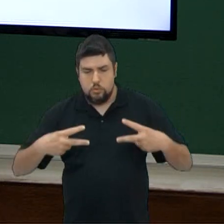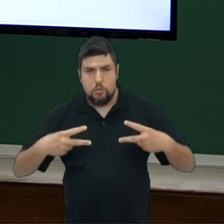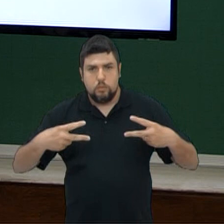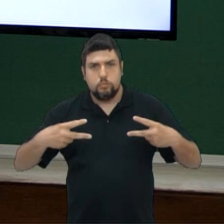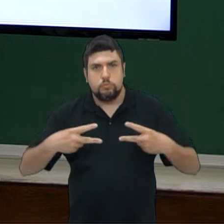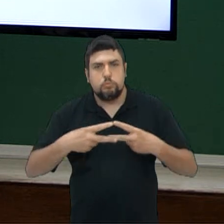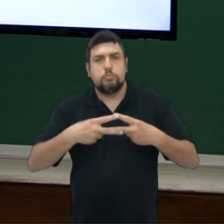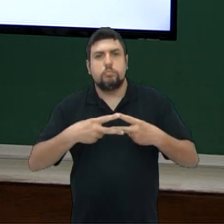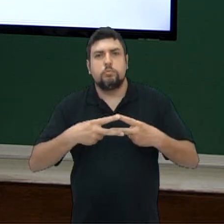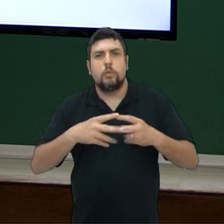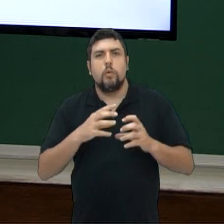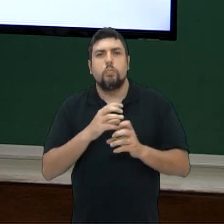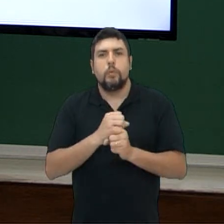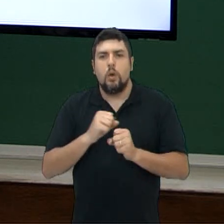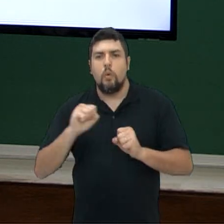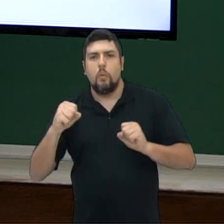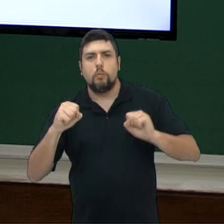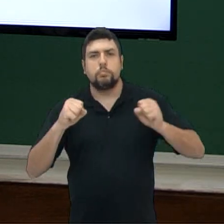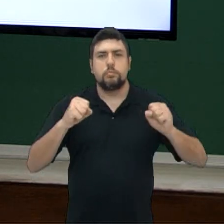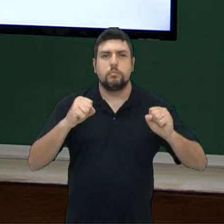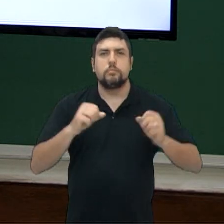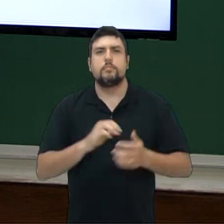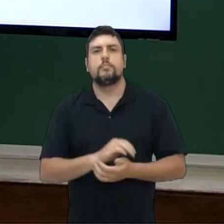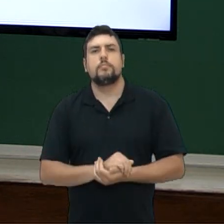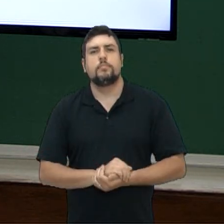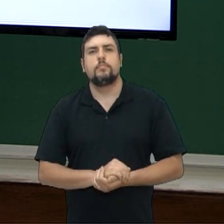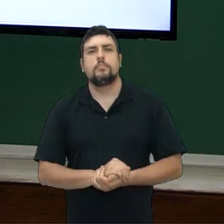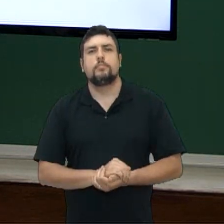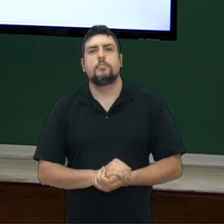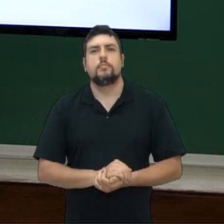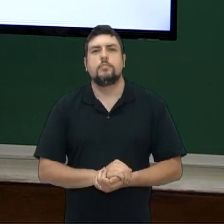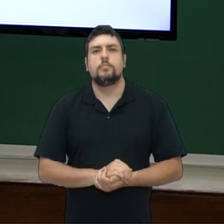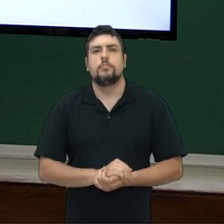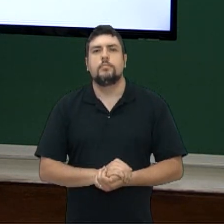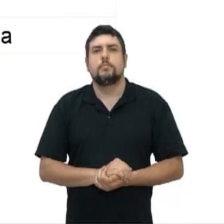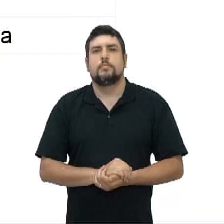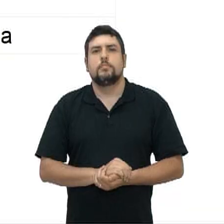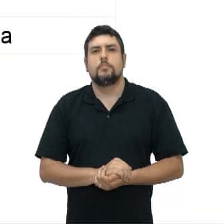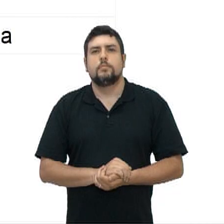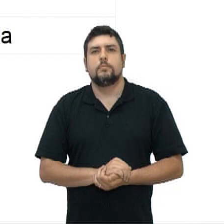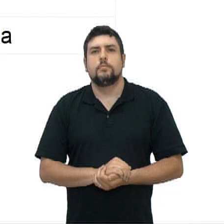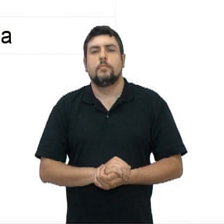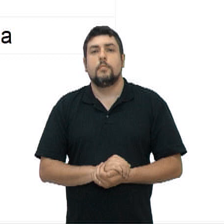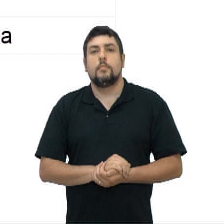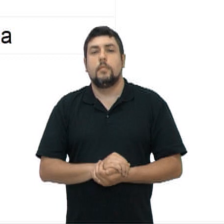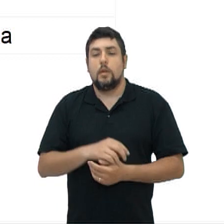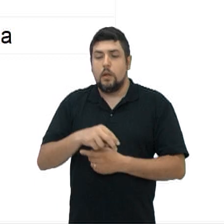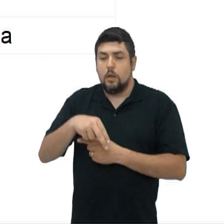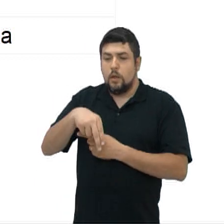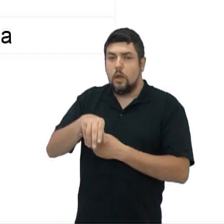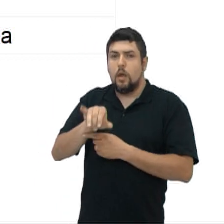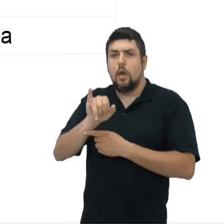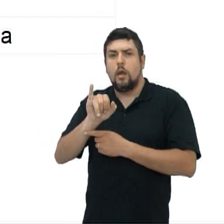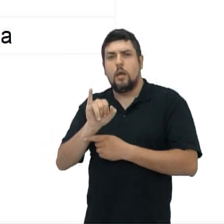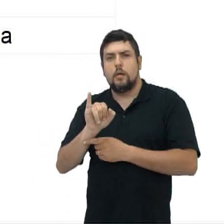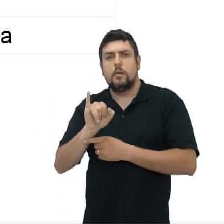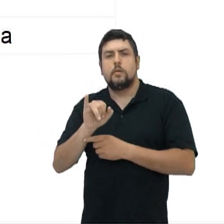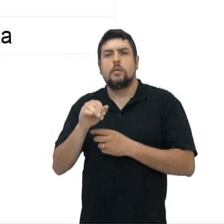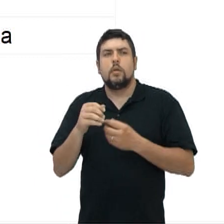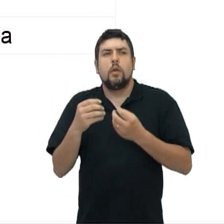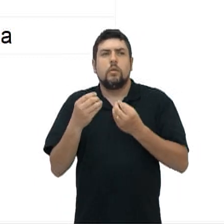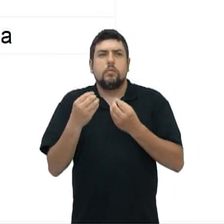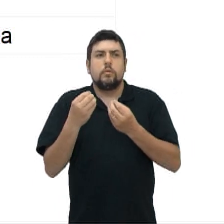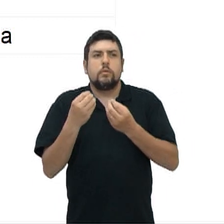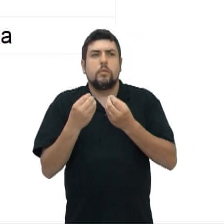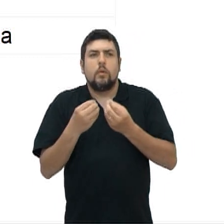compartilhar 2 pares de elétrons, beleza? Entre átomos de nitrogênio, galera, a